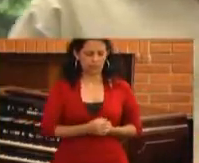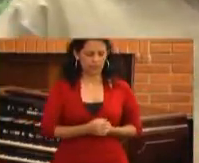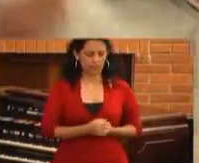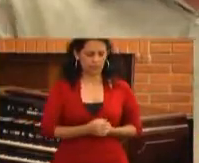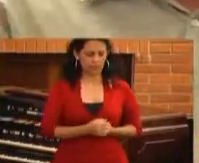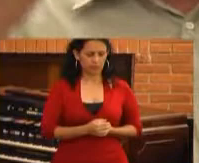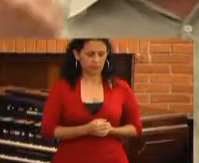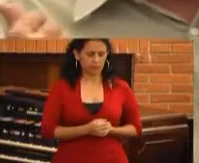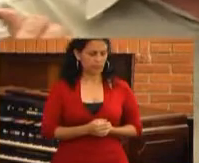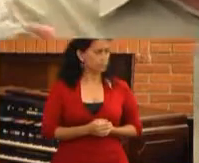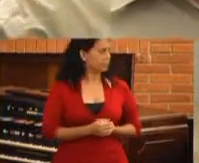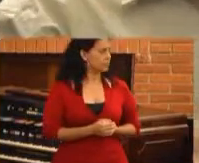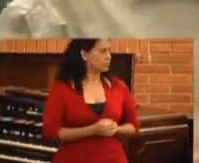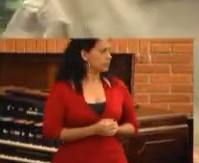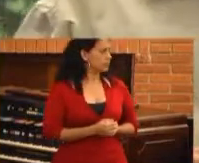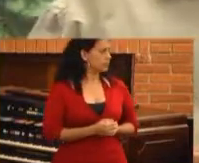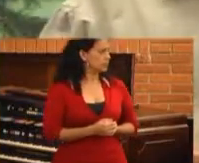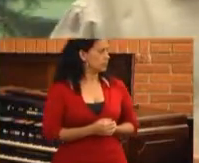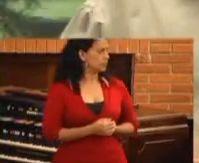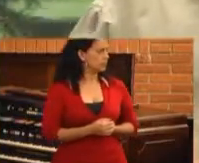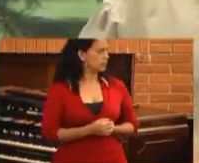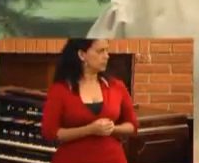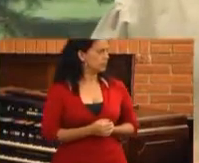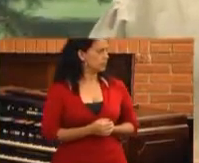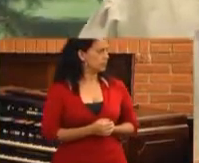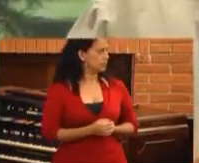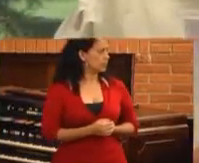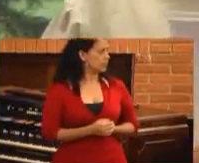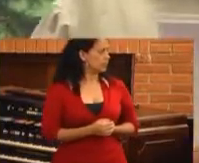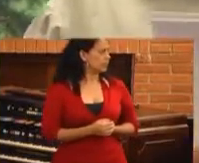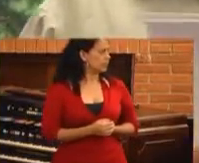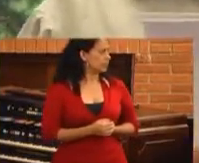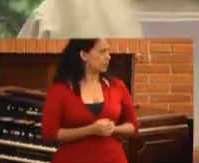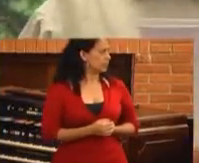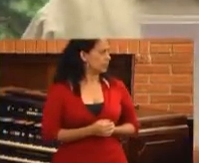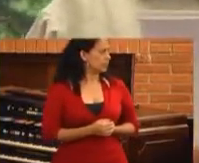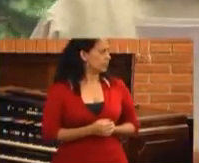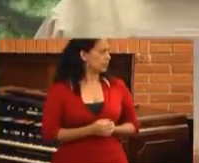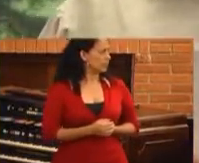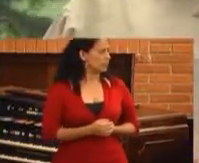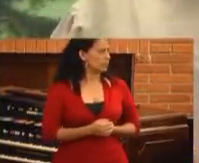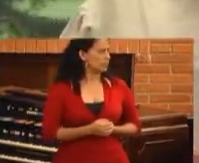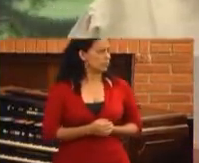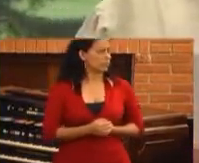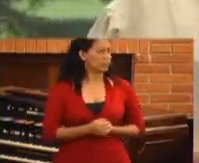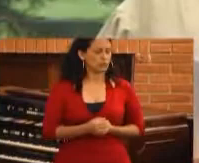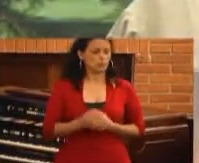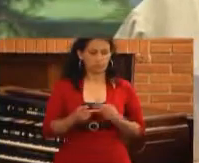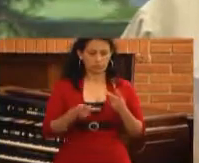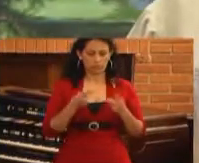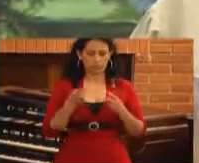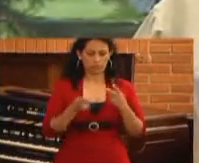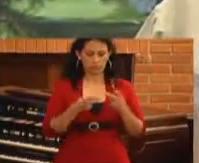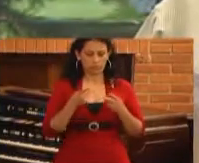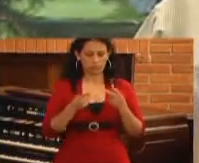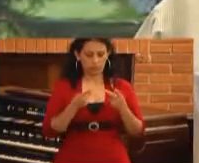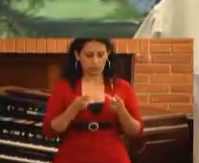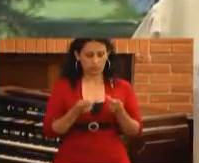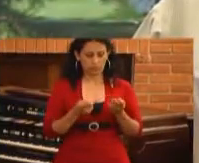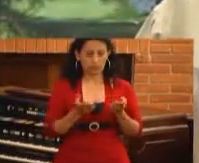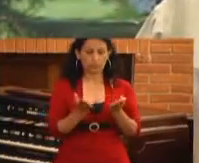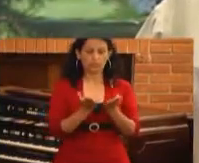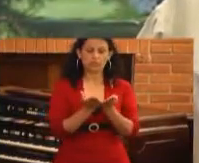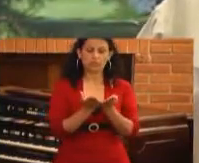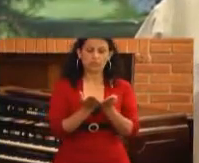aqui, tem muito a ver com isto. Então, ele diz que essa versão do cristianismo